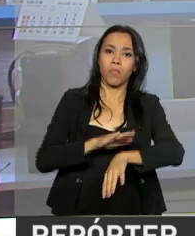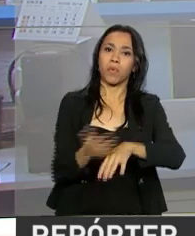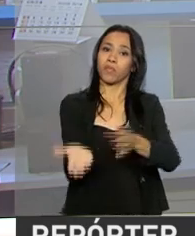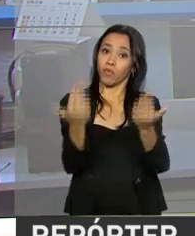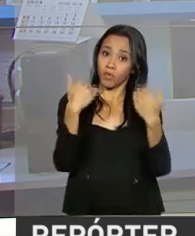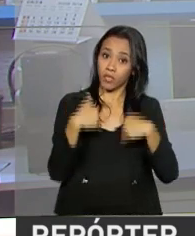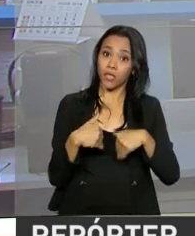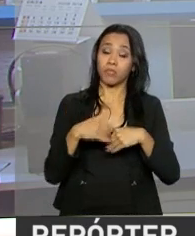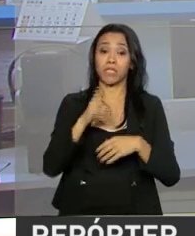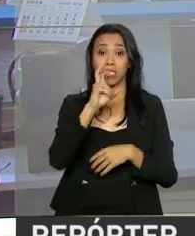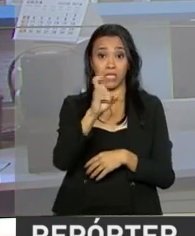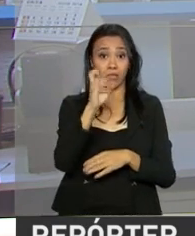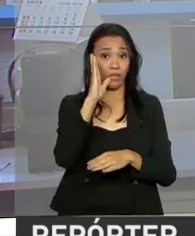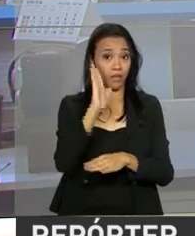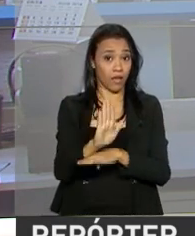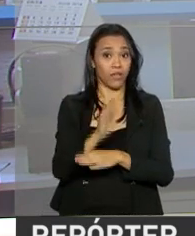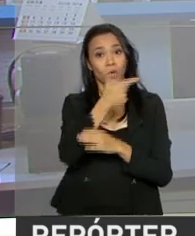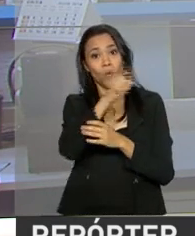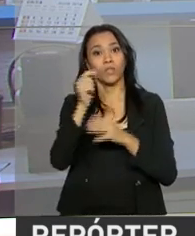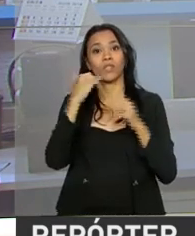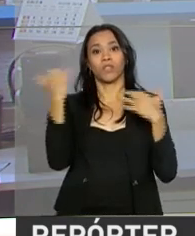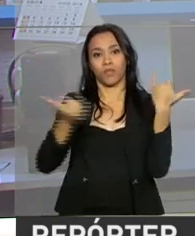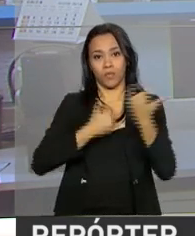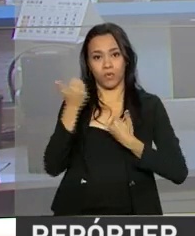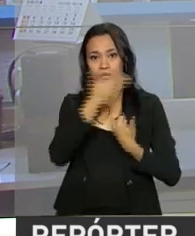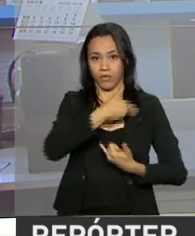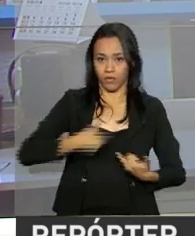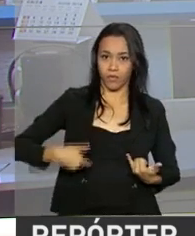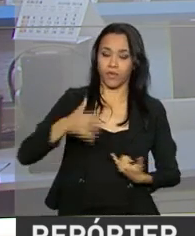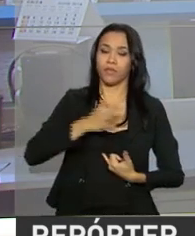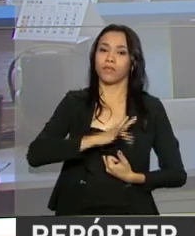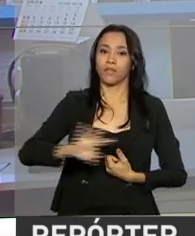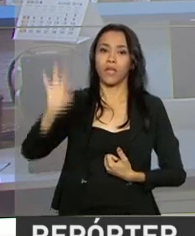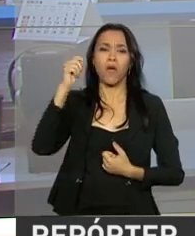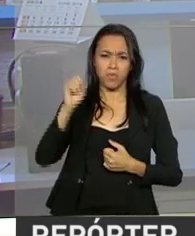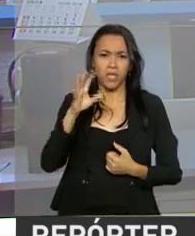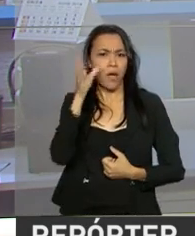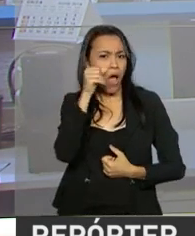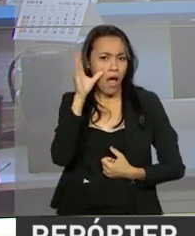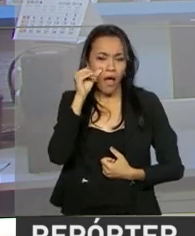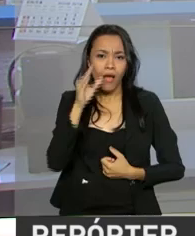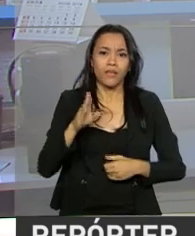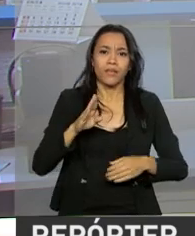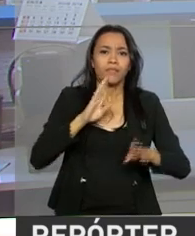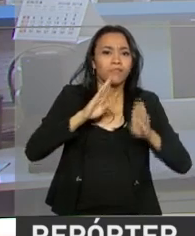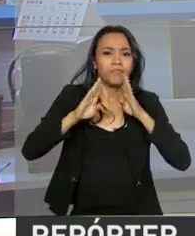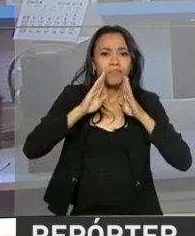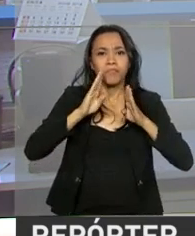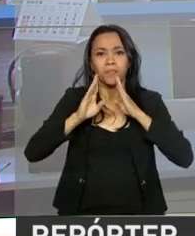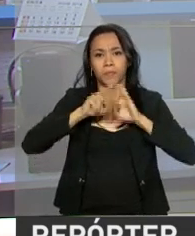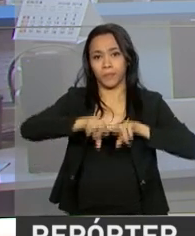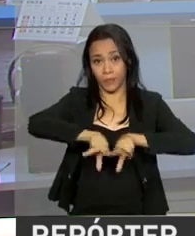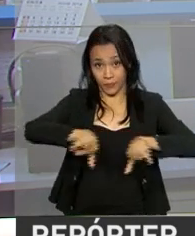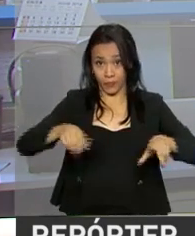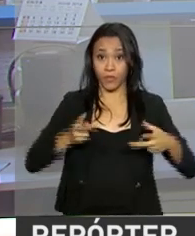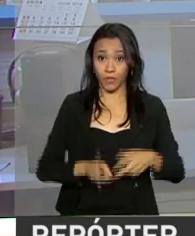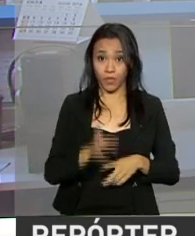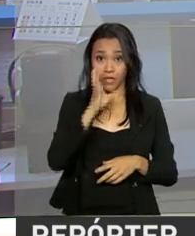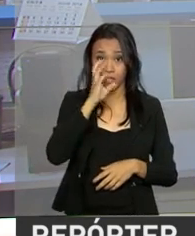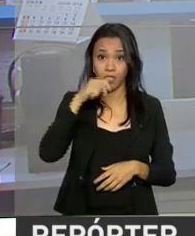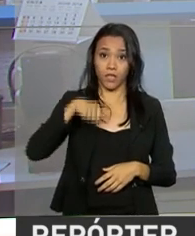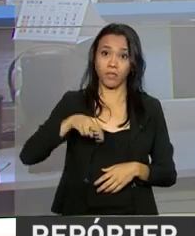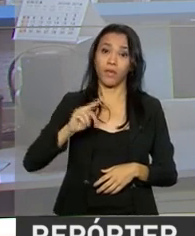da tarde com outras informações do governo federal acompanhe também as novidades em nossas redes sociais continue com a gente